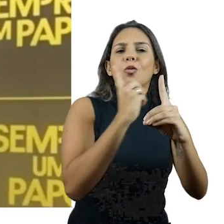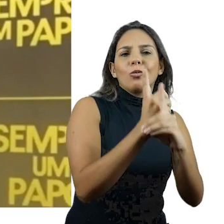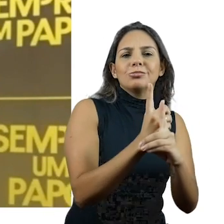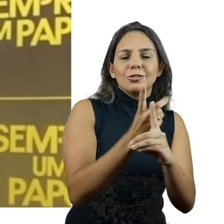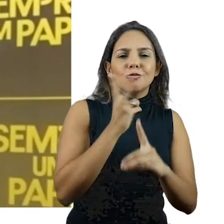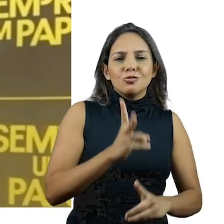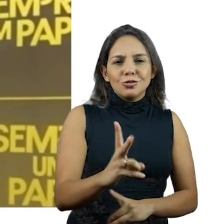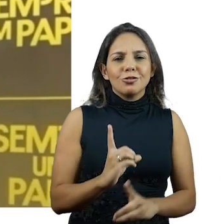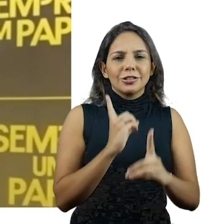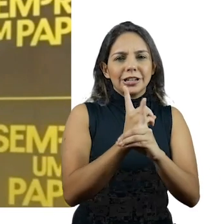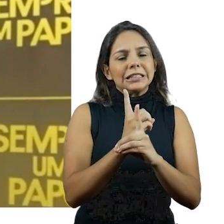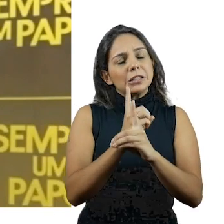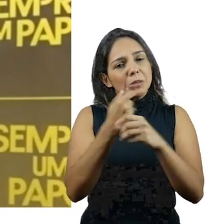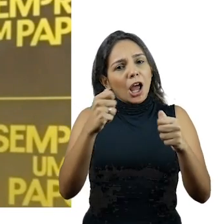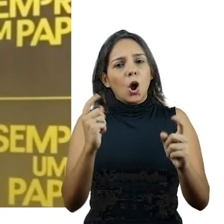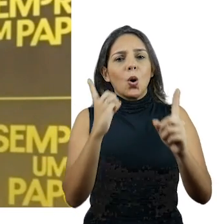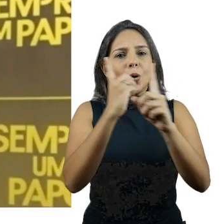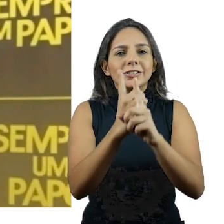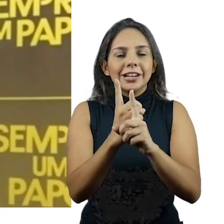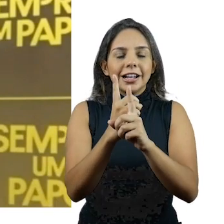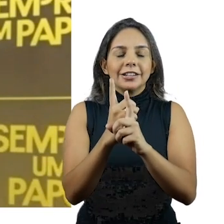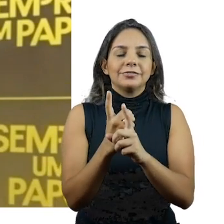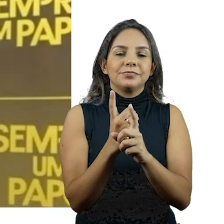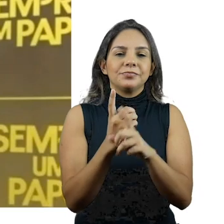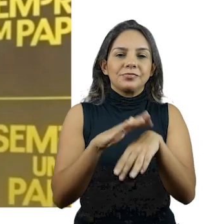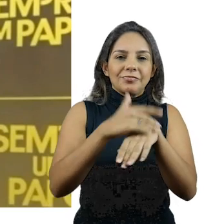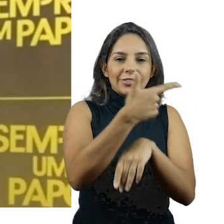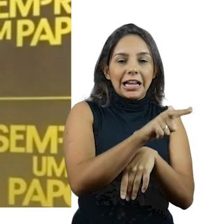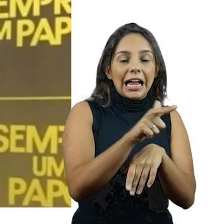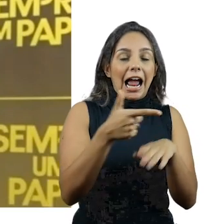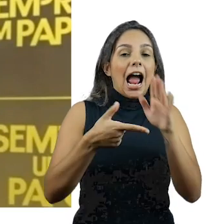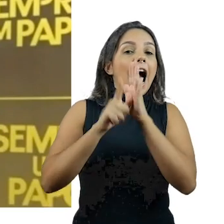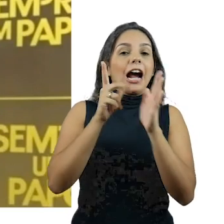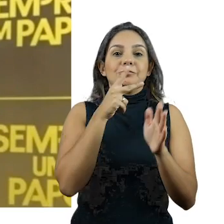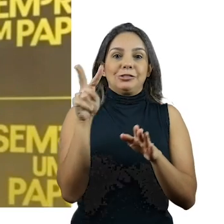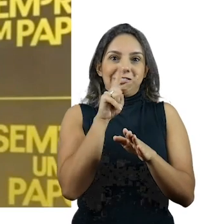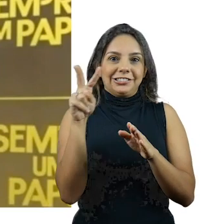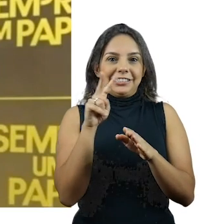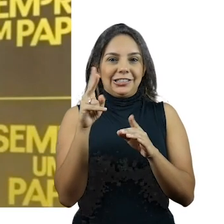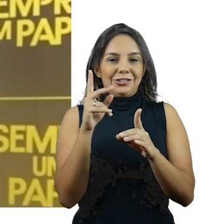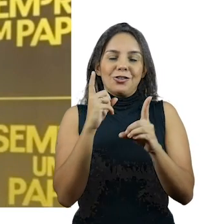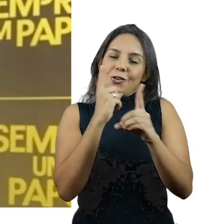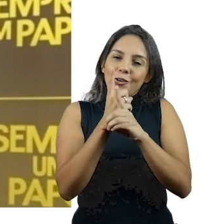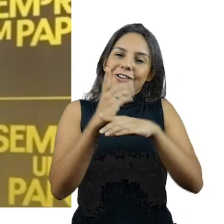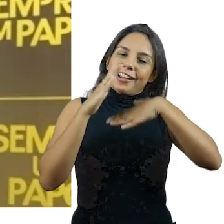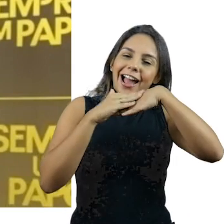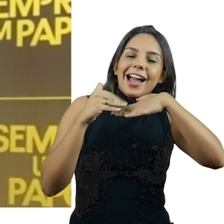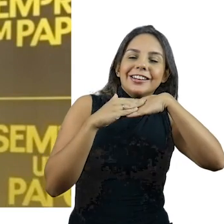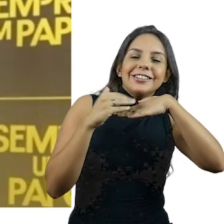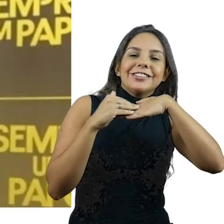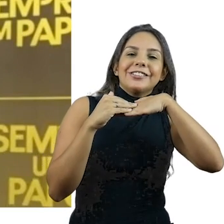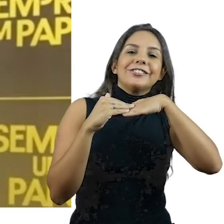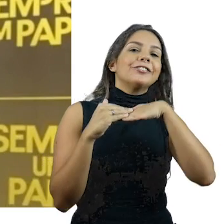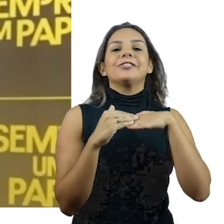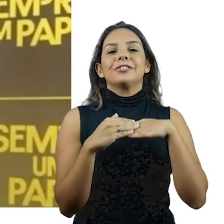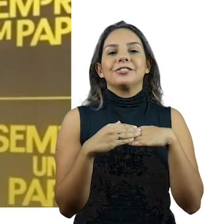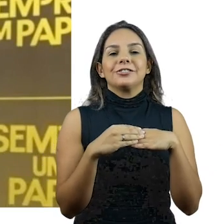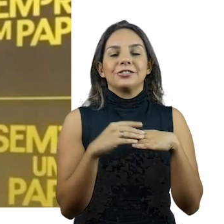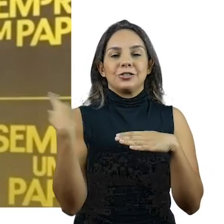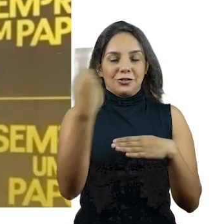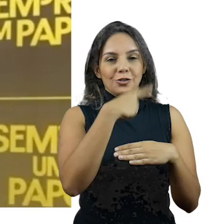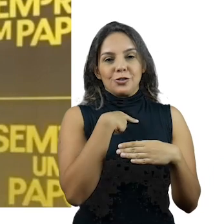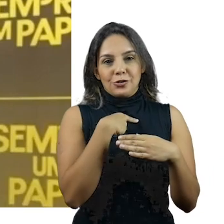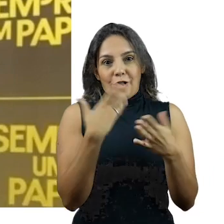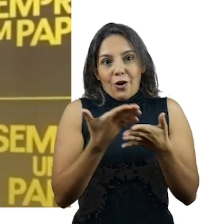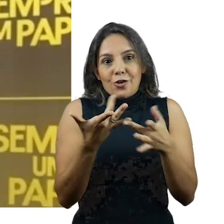encontramos. O apresentador Afonso Borges está sentado em um estúdio. Ao fundo, há cartazes do Sempre um Papo em